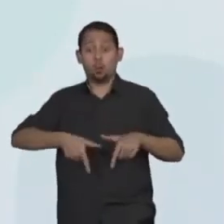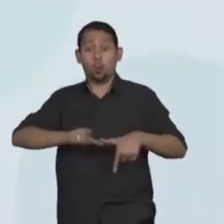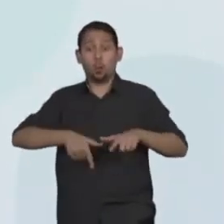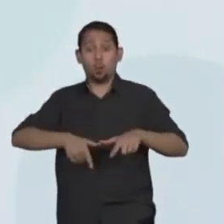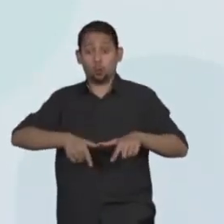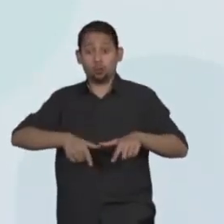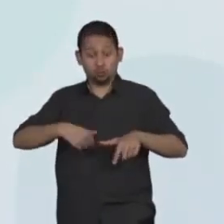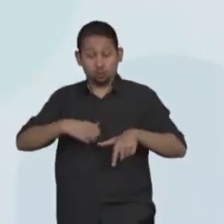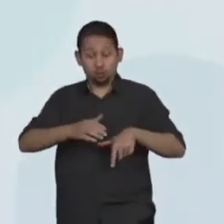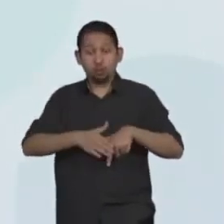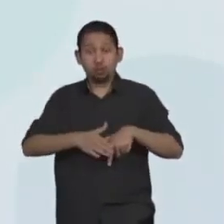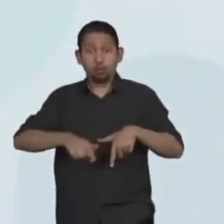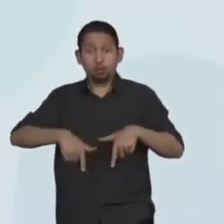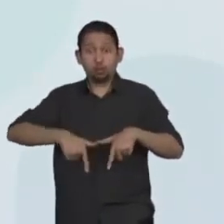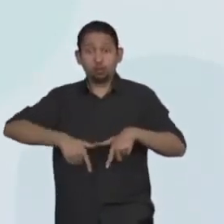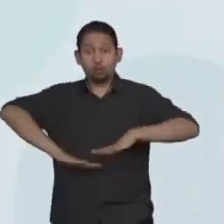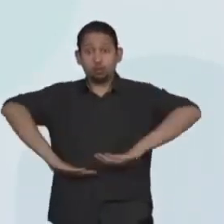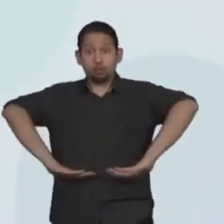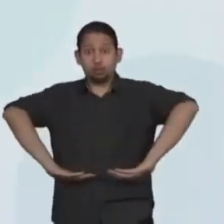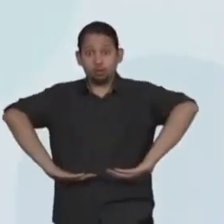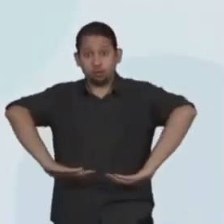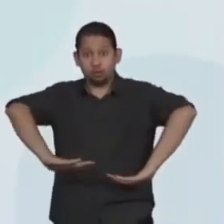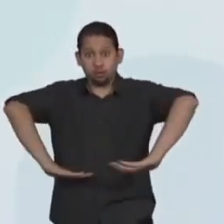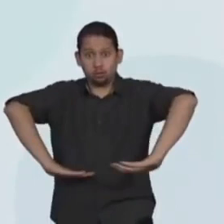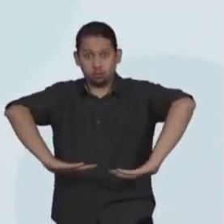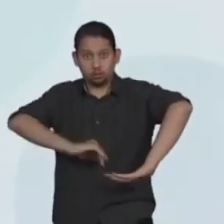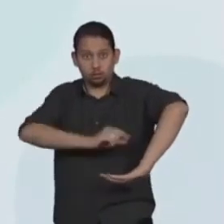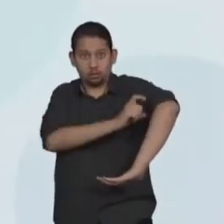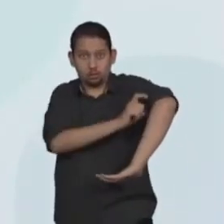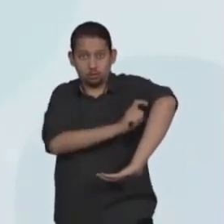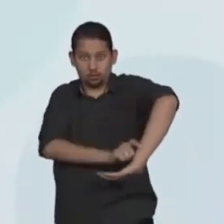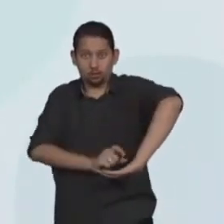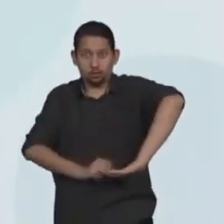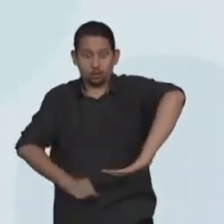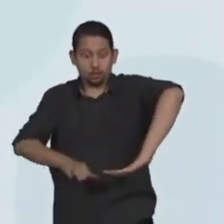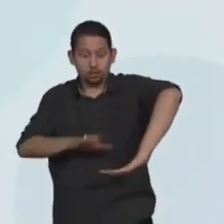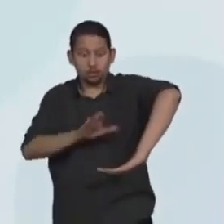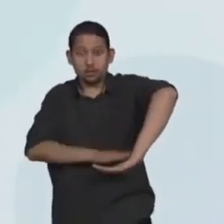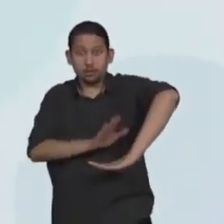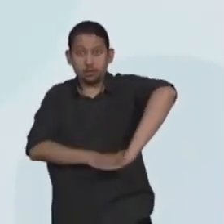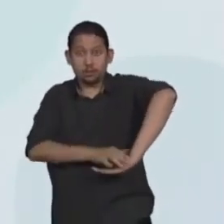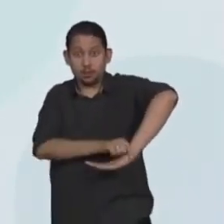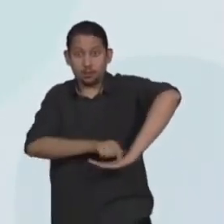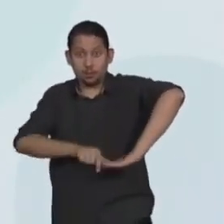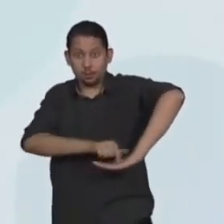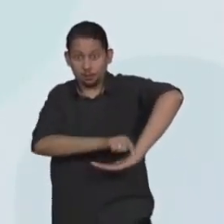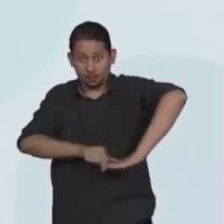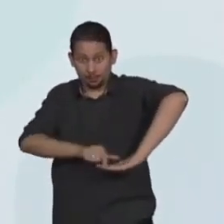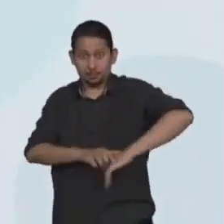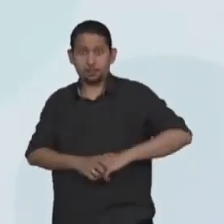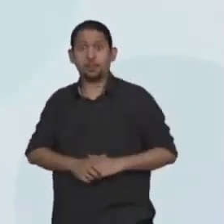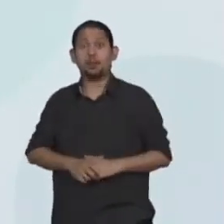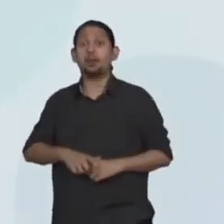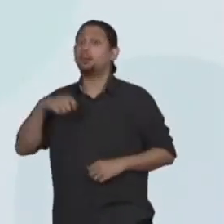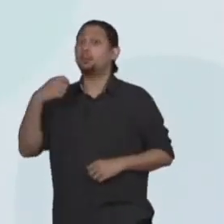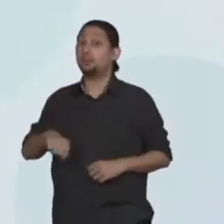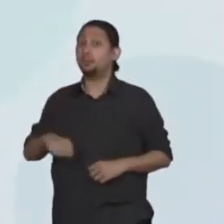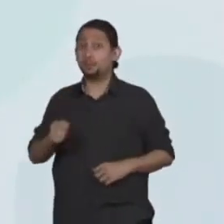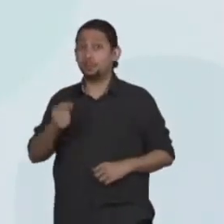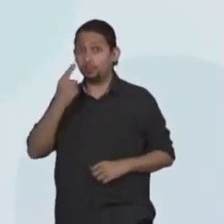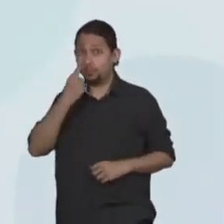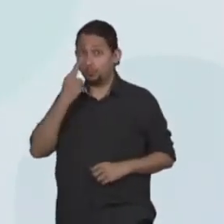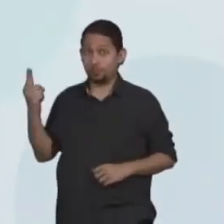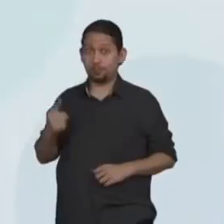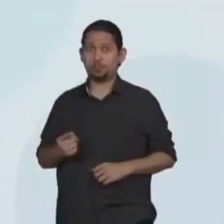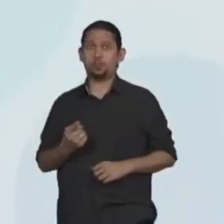Então, é o que vai dar o apoio para ele ali, para ele se movimentar. A gente vai precisar de 2 retângulos